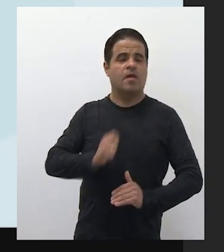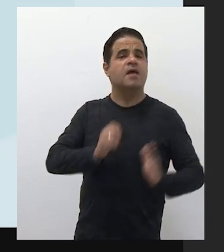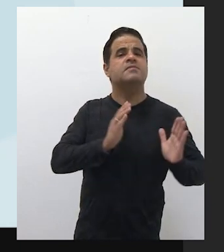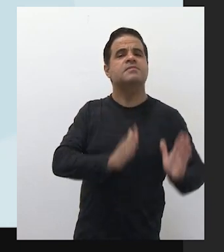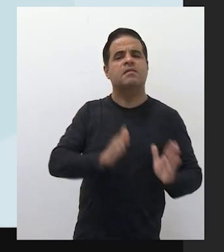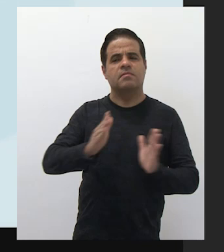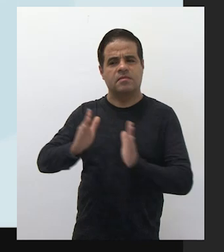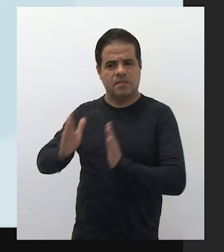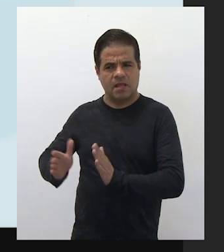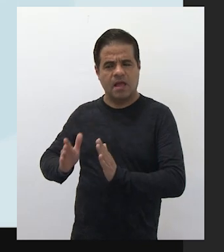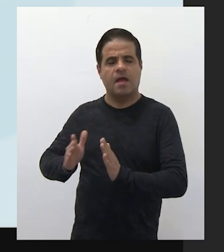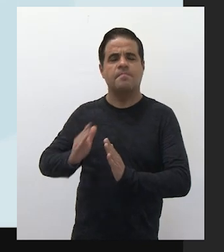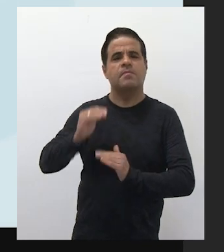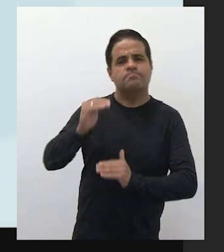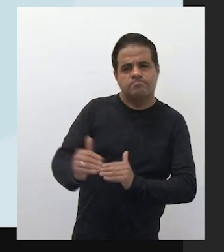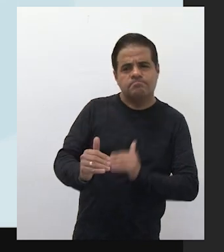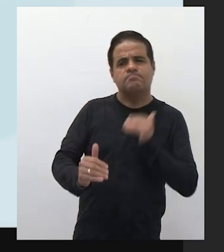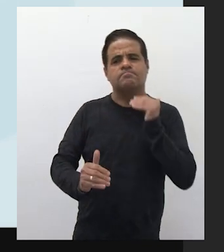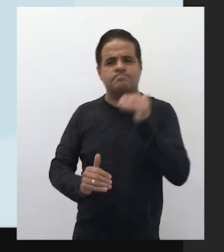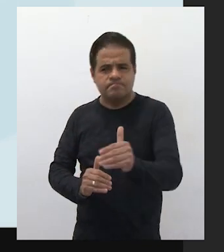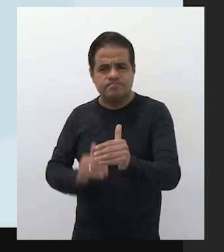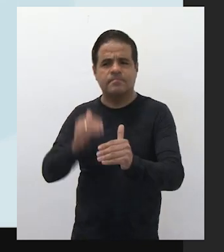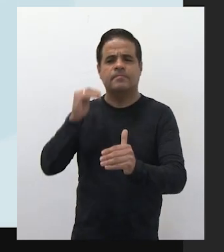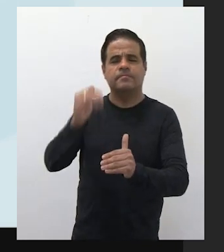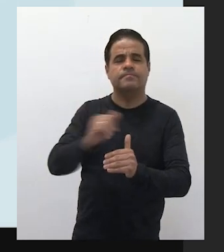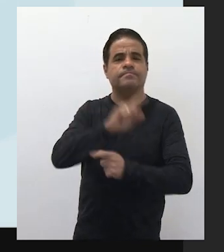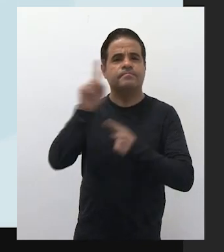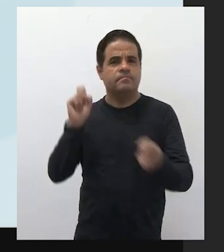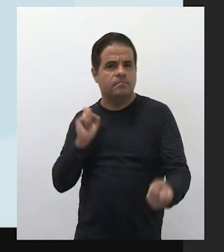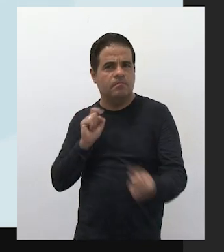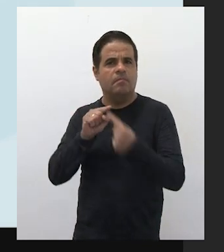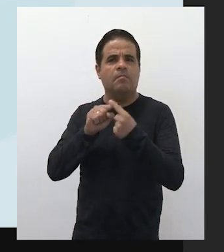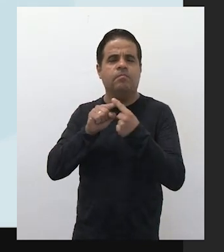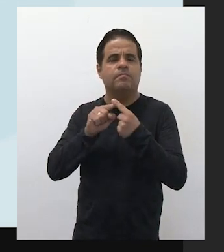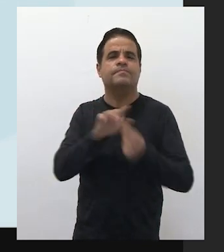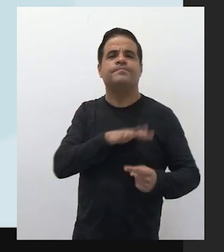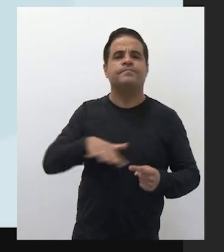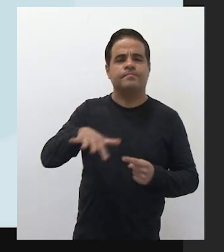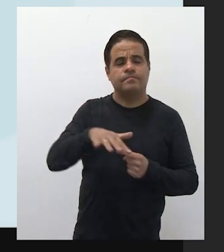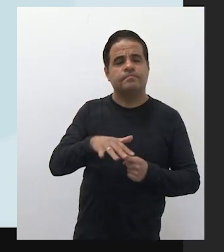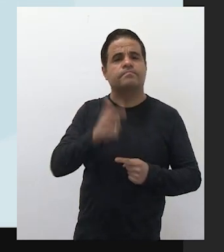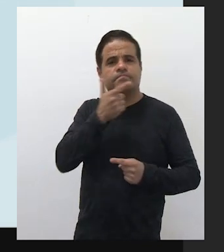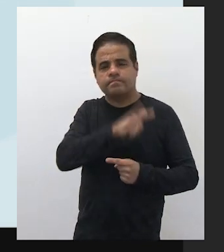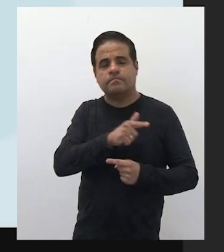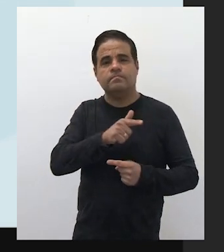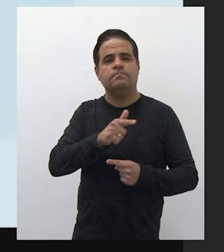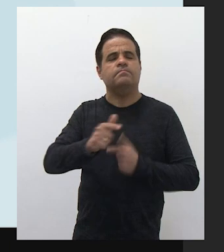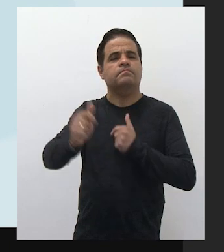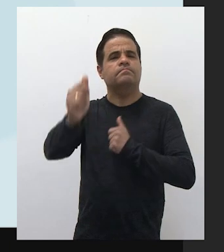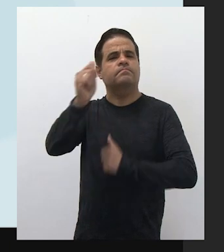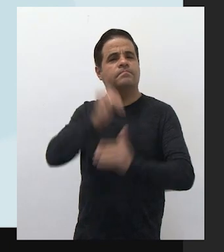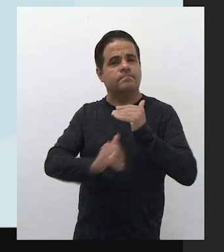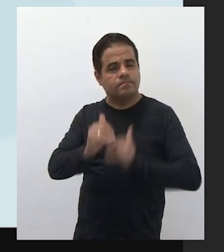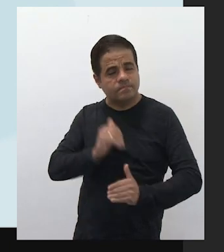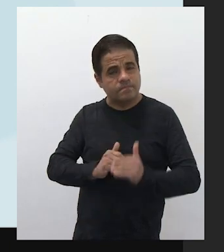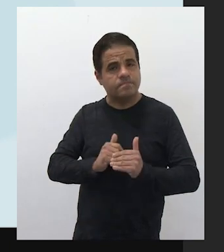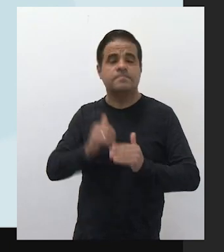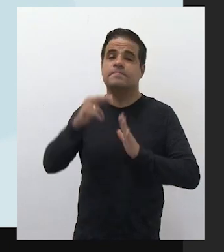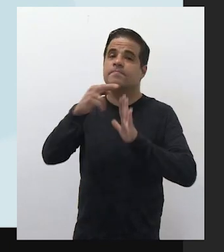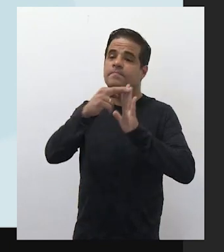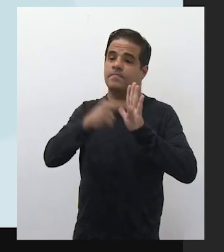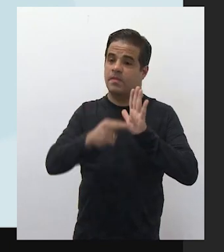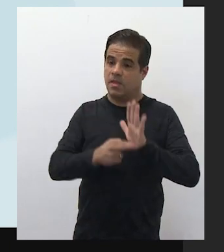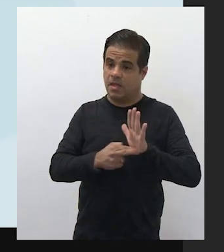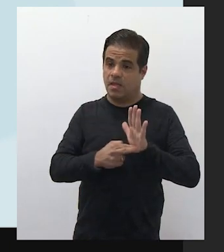são sempre para avançar. Então, atingiu aquele marco, vai atingir outro, não vai ter um regresso. A regra é